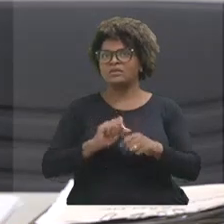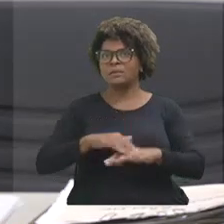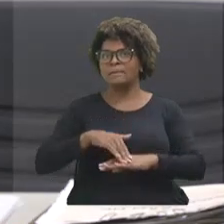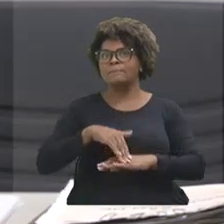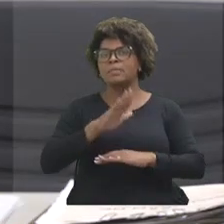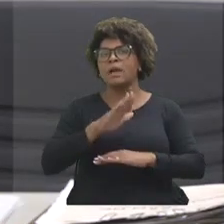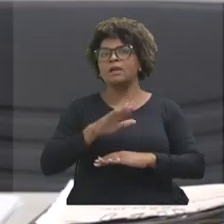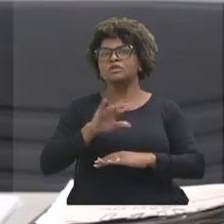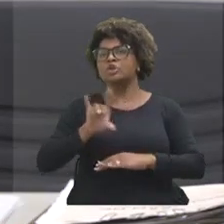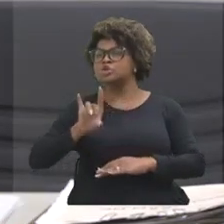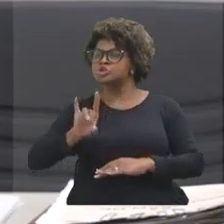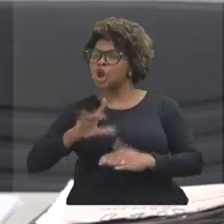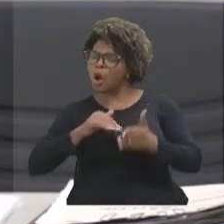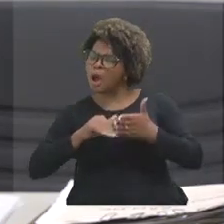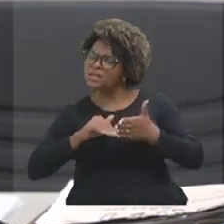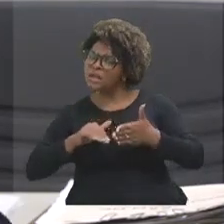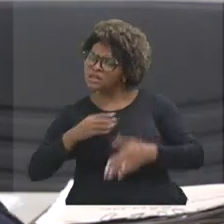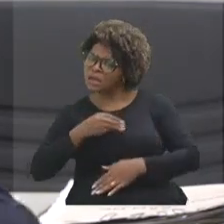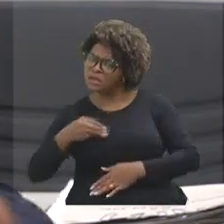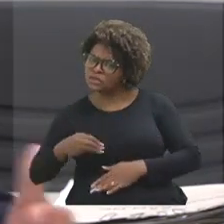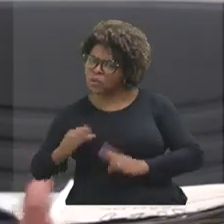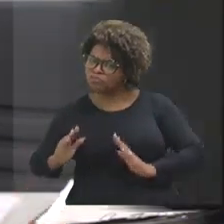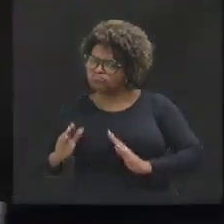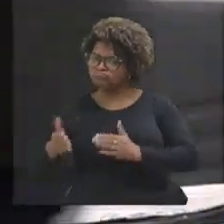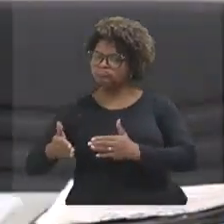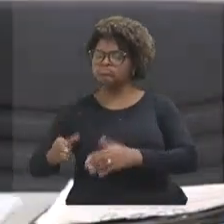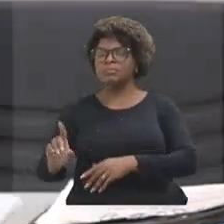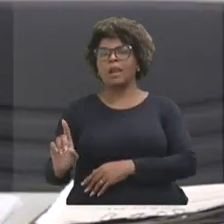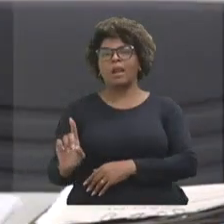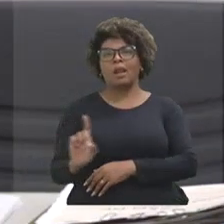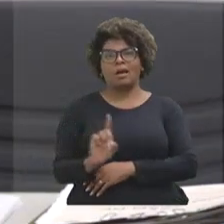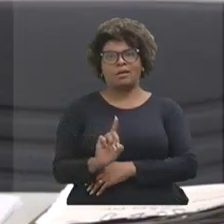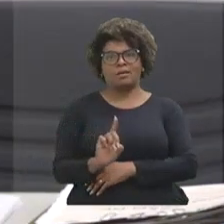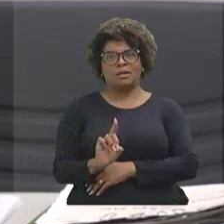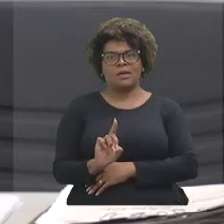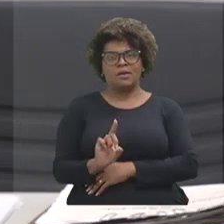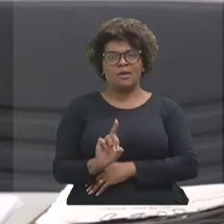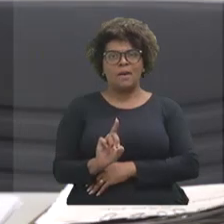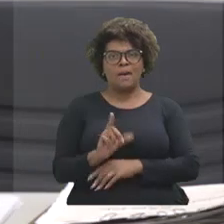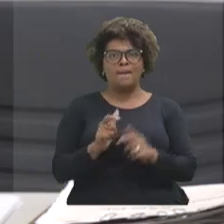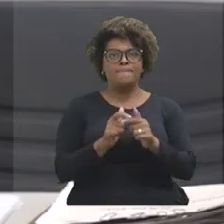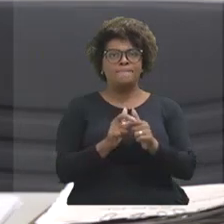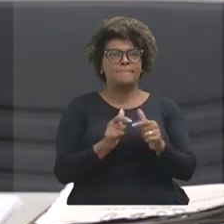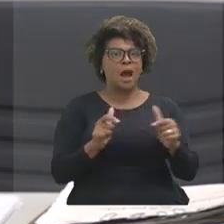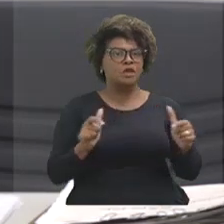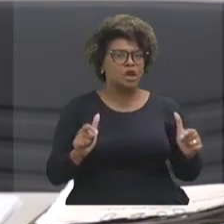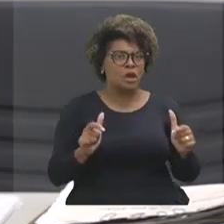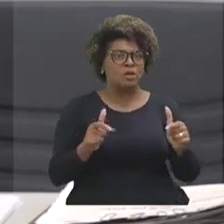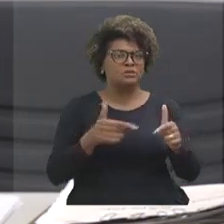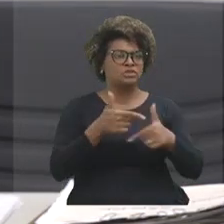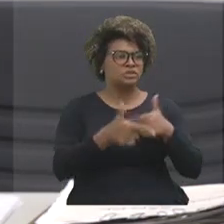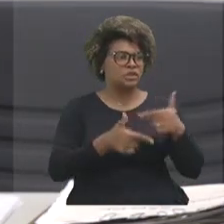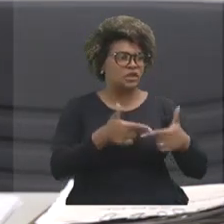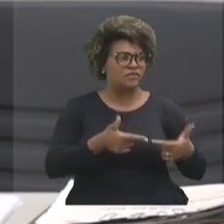a Secretaria Estadual de Saúde mas entender também a todos os maiores prestadores de serviços de saúde no estado de Minas